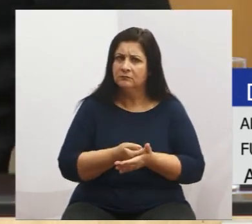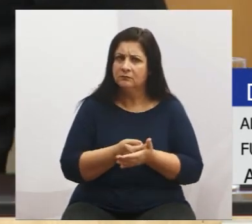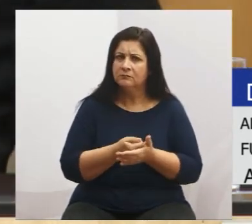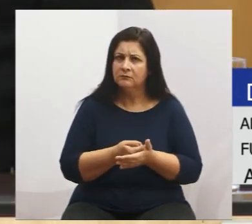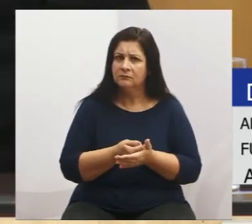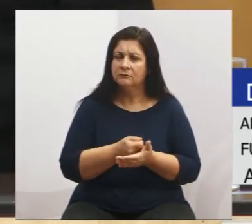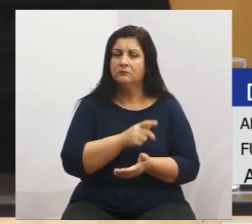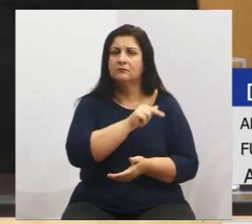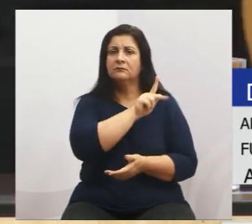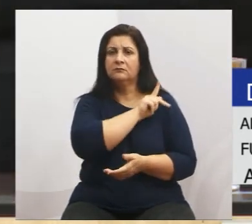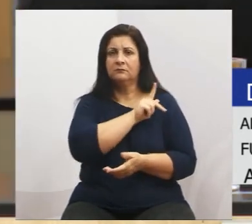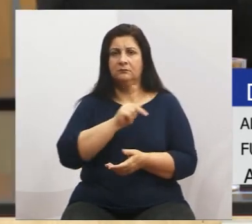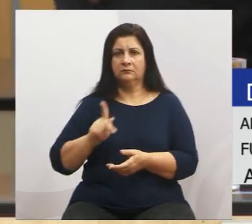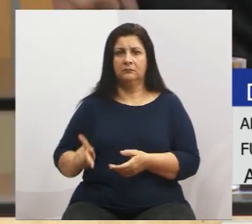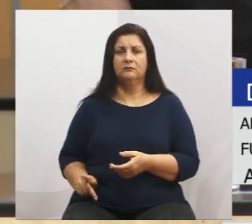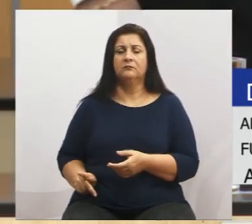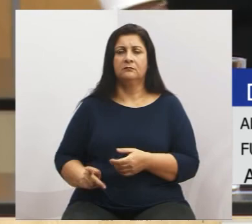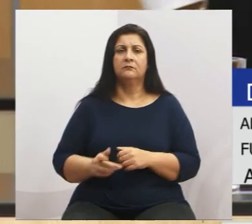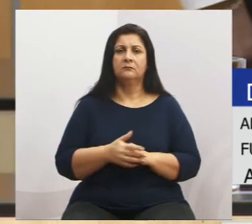que é o governo federal,